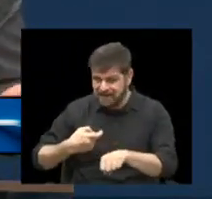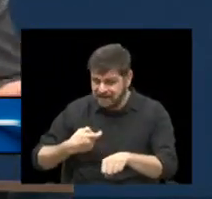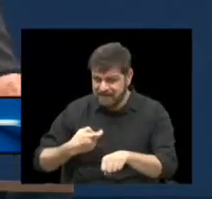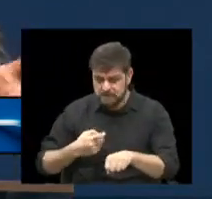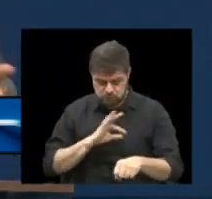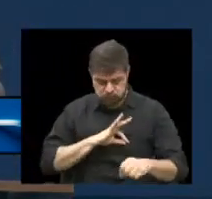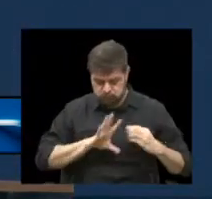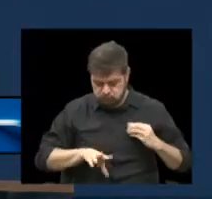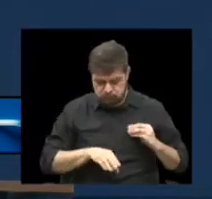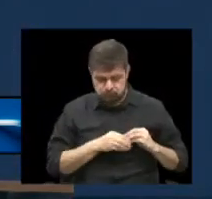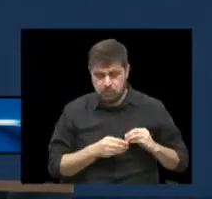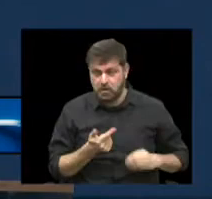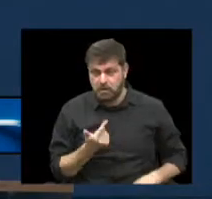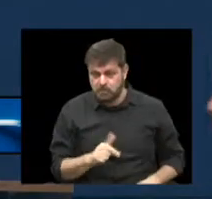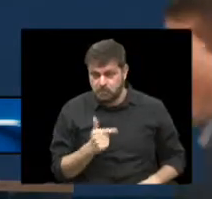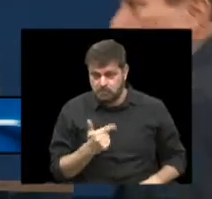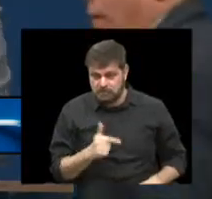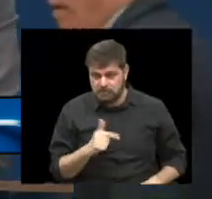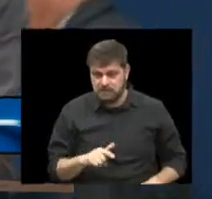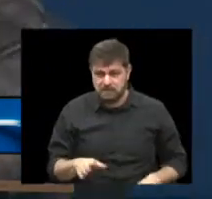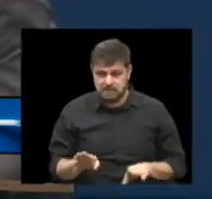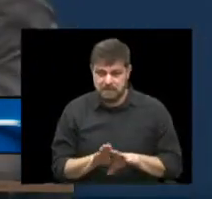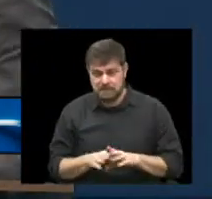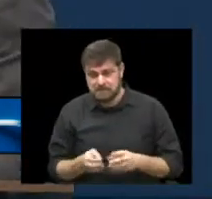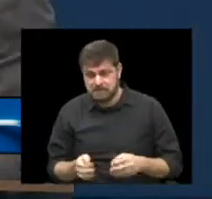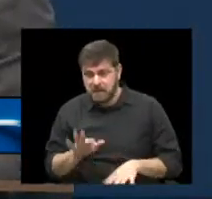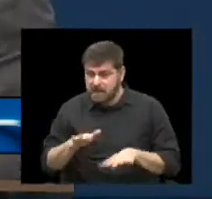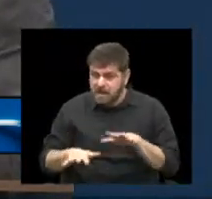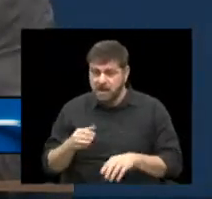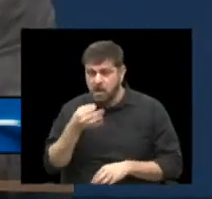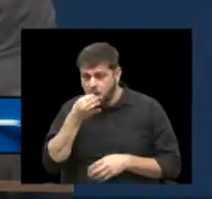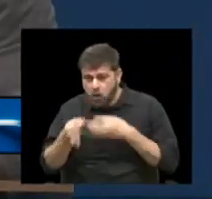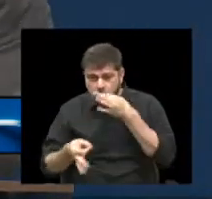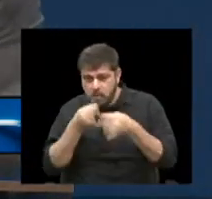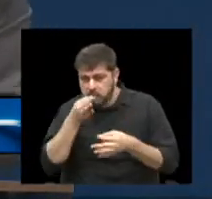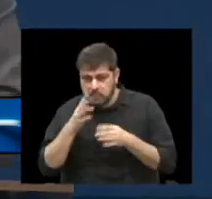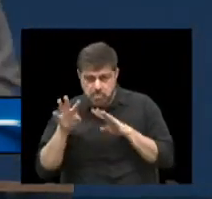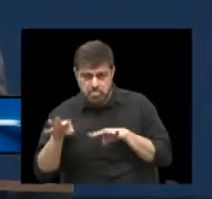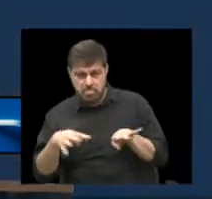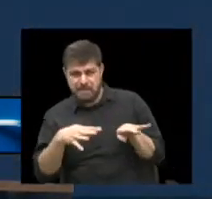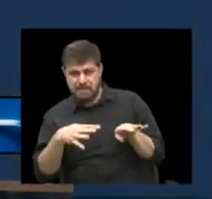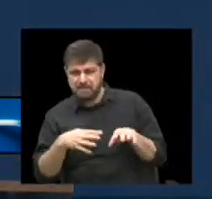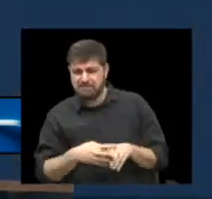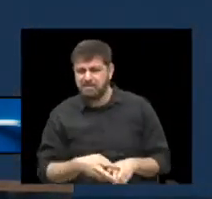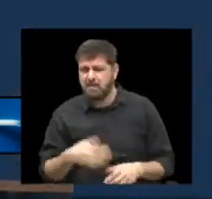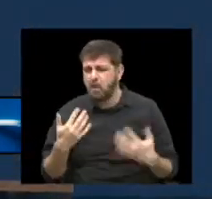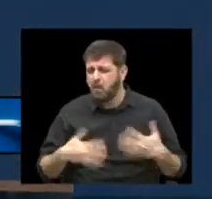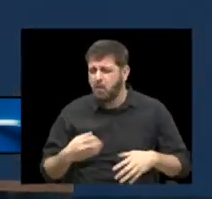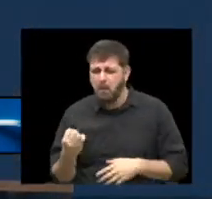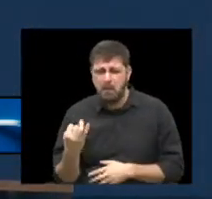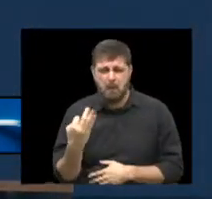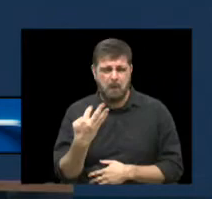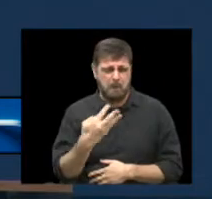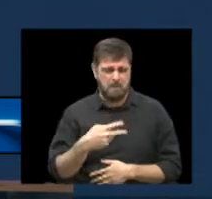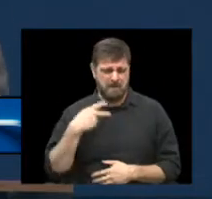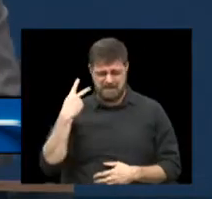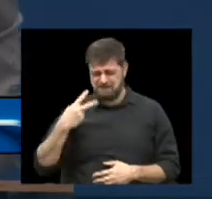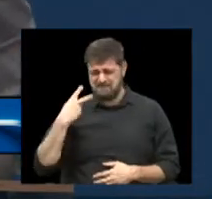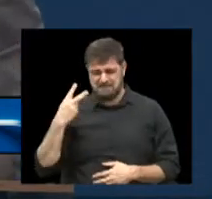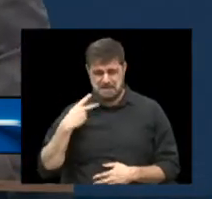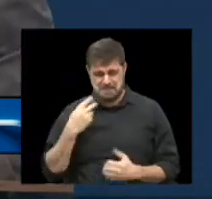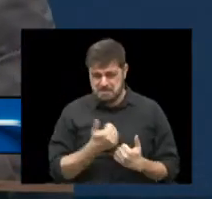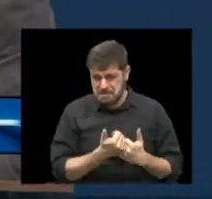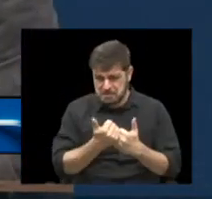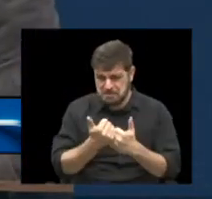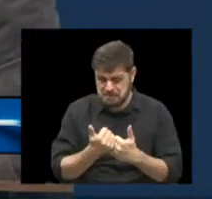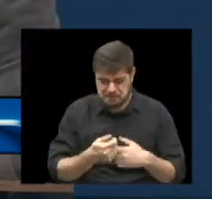aí vai. E, às vezes, as opiniões que são contrárias olham só pela quantidade de assessores, vereador Nelson. Às vezes,